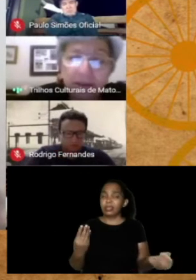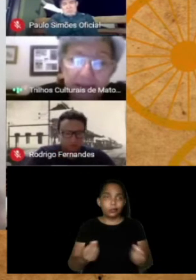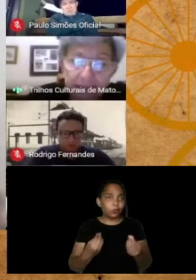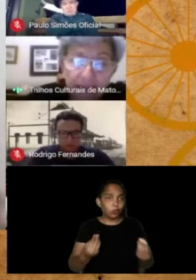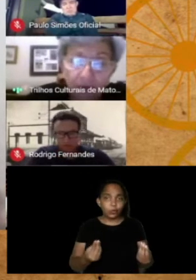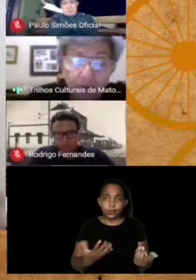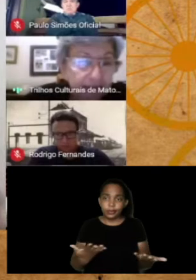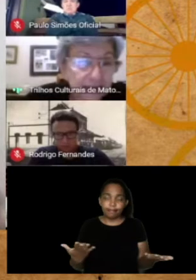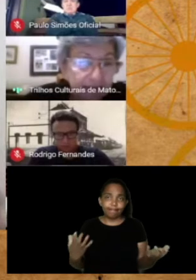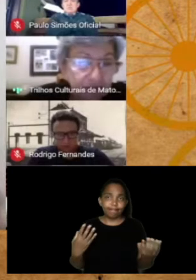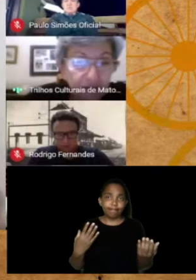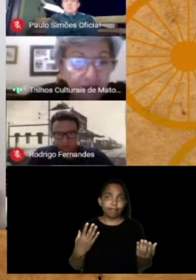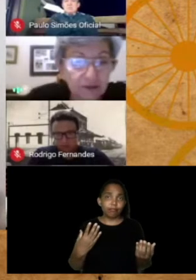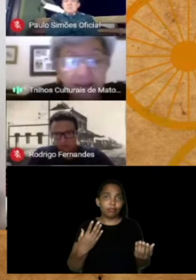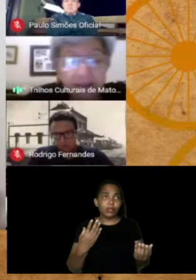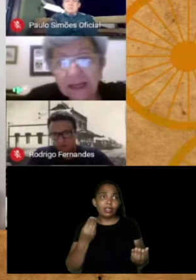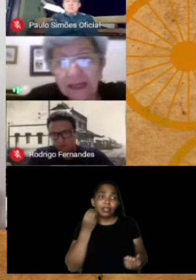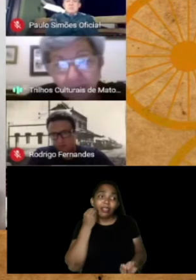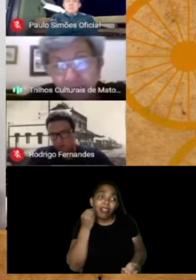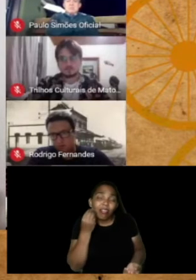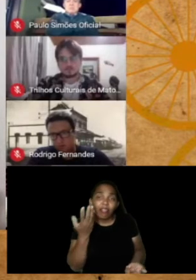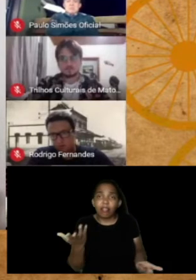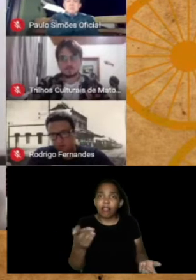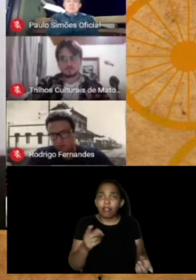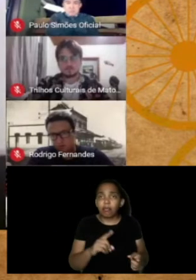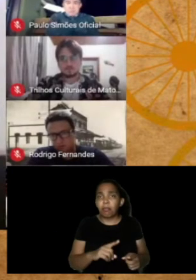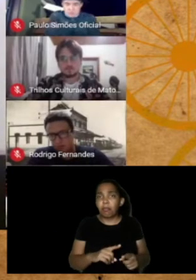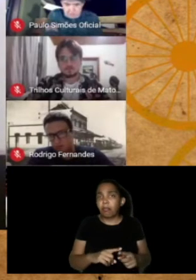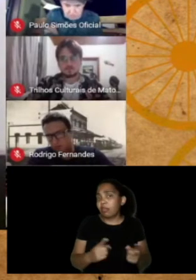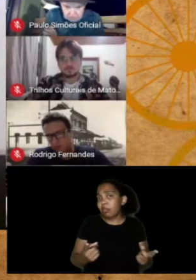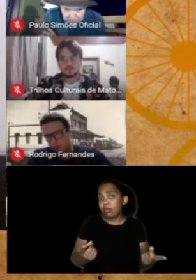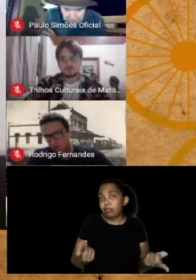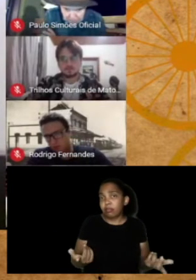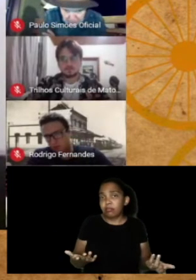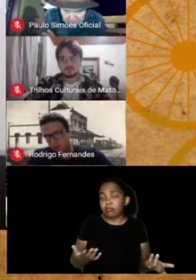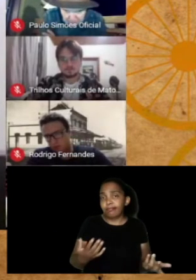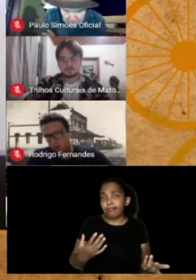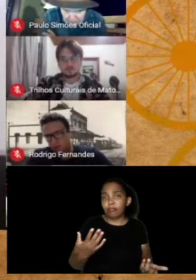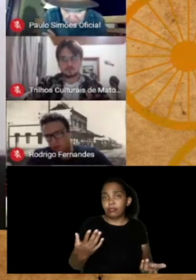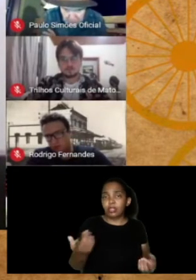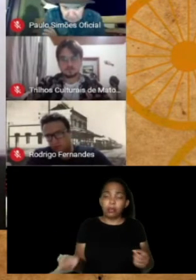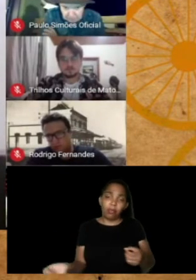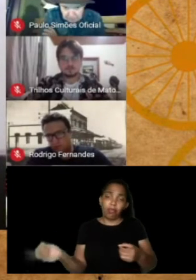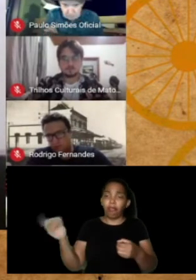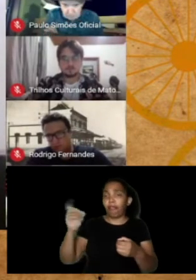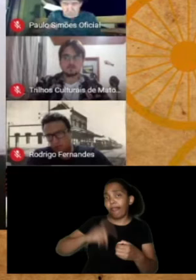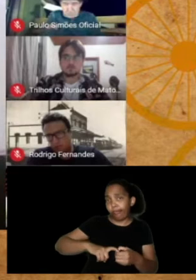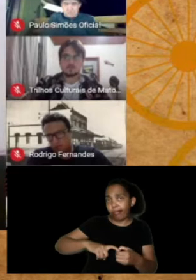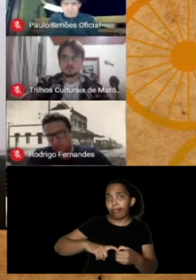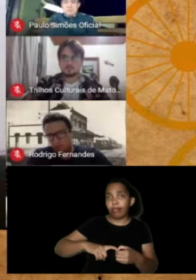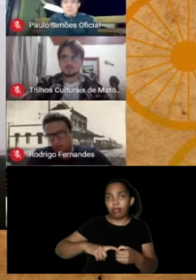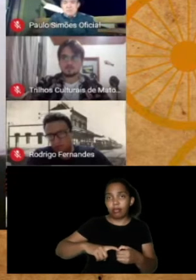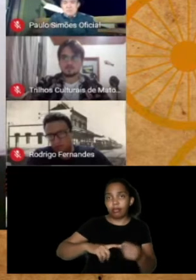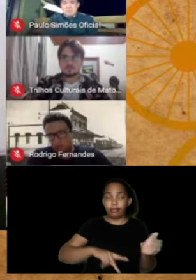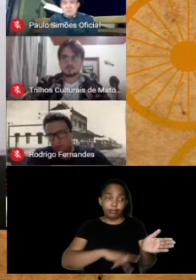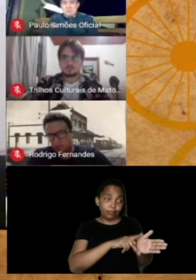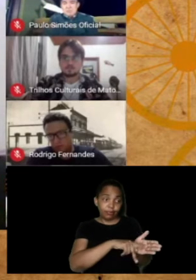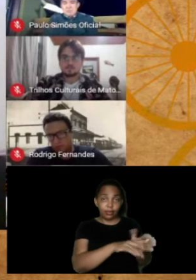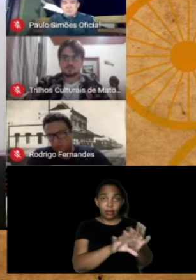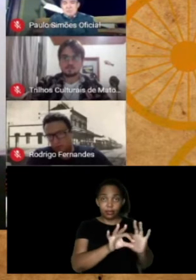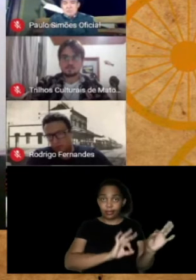do Pantanal, uma tentativa débil de tentar voltar esse trem. Criaram um